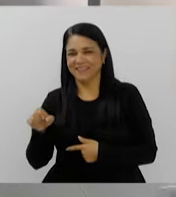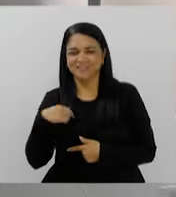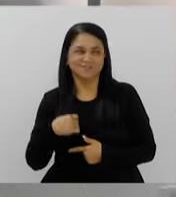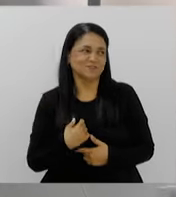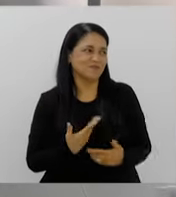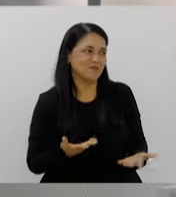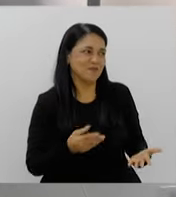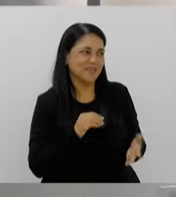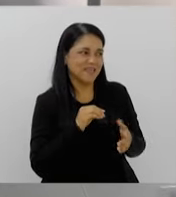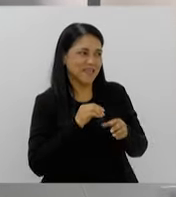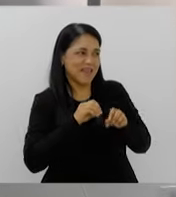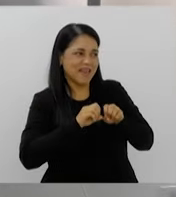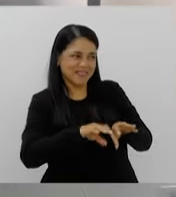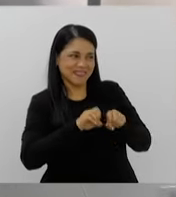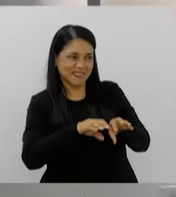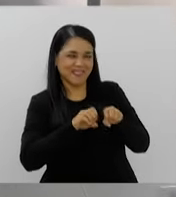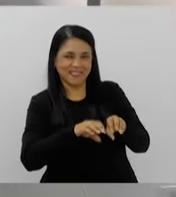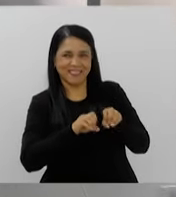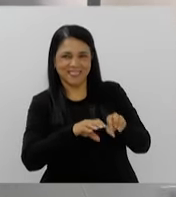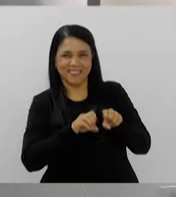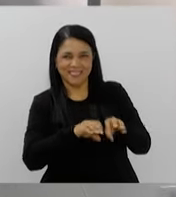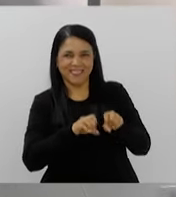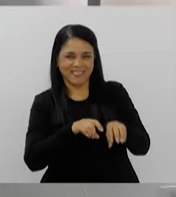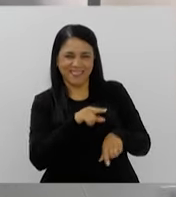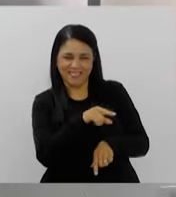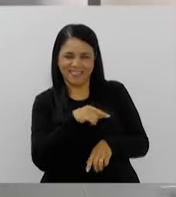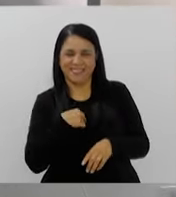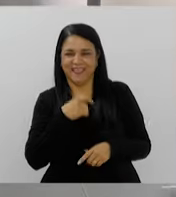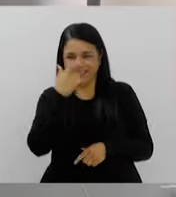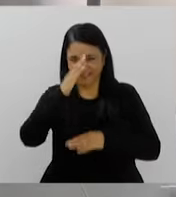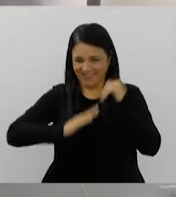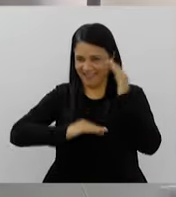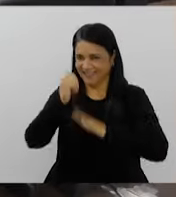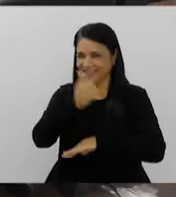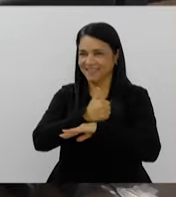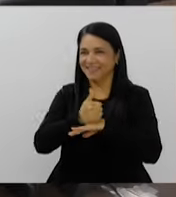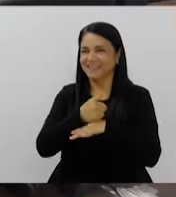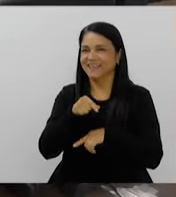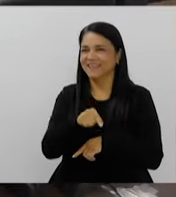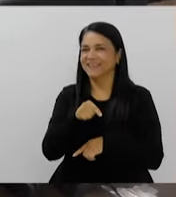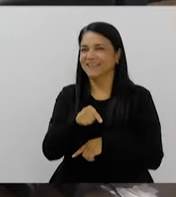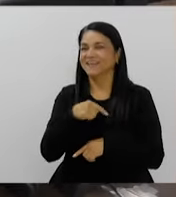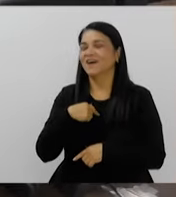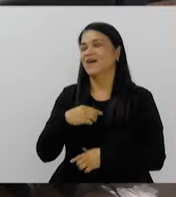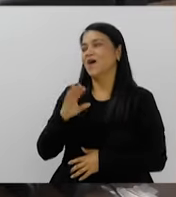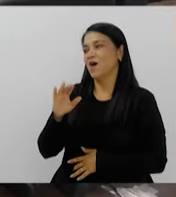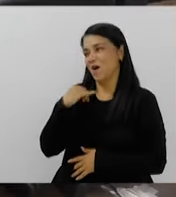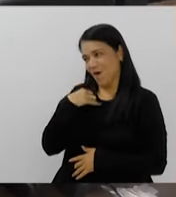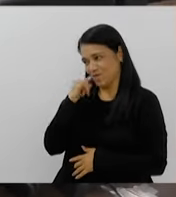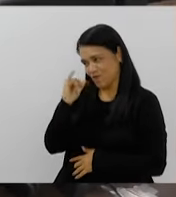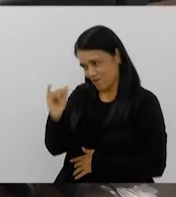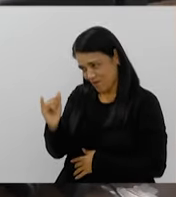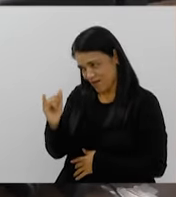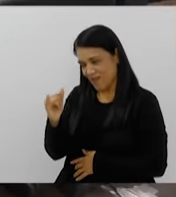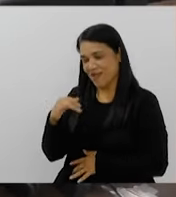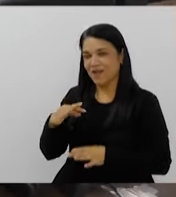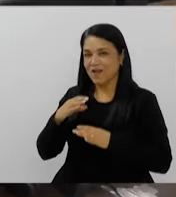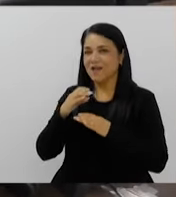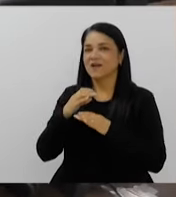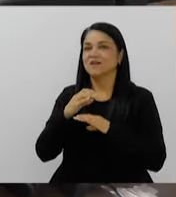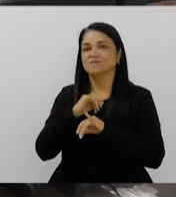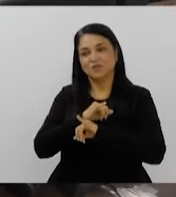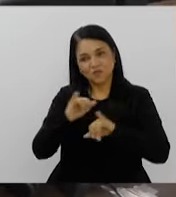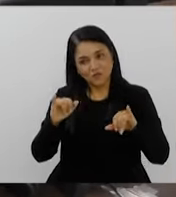ser técnico. Ele deve ser técnico. Eu, olha só, aliás, queria comunicar a todas e